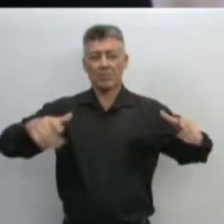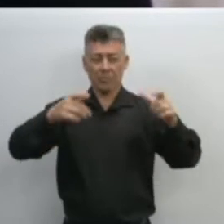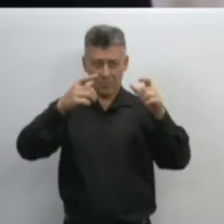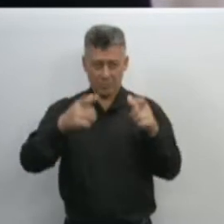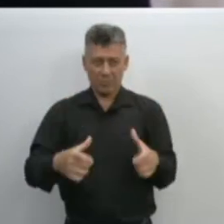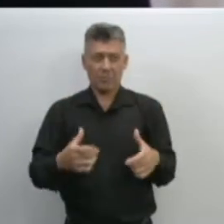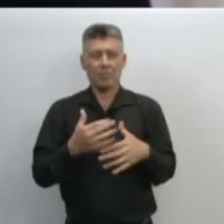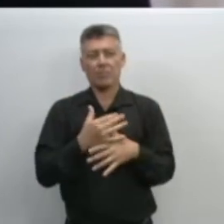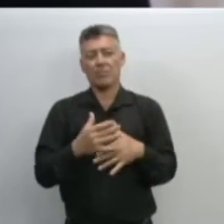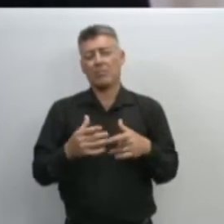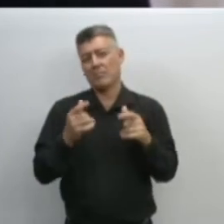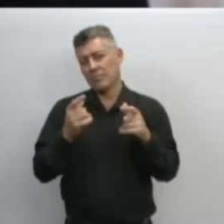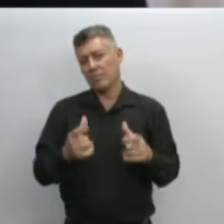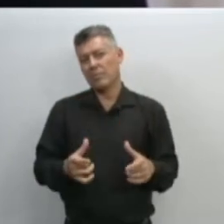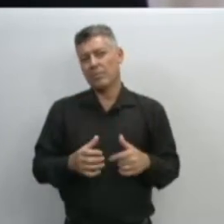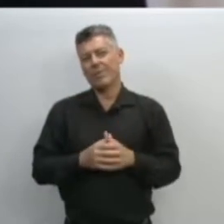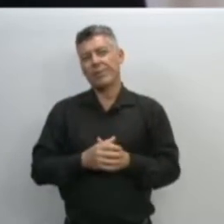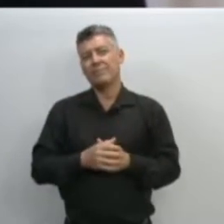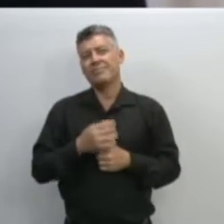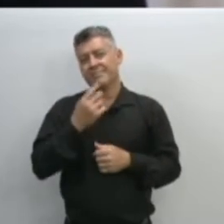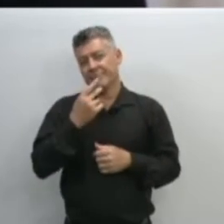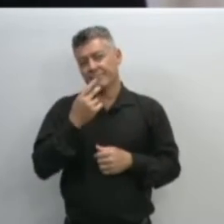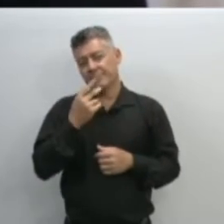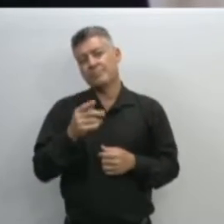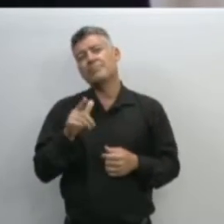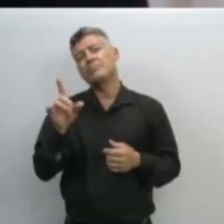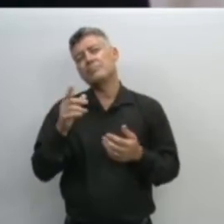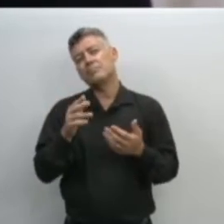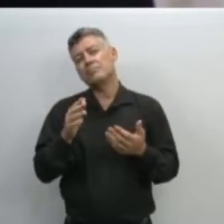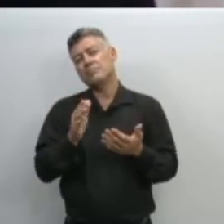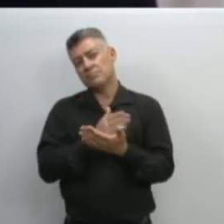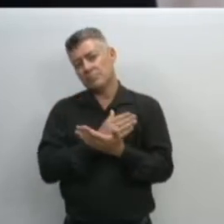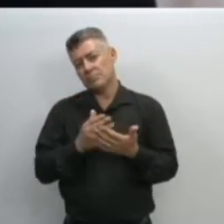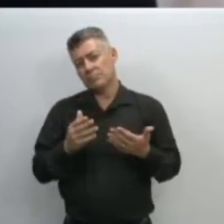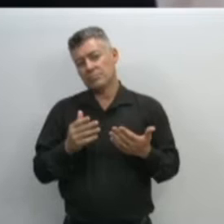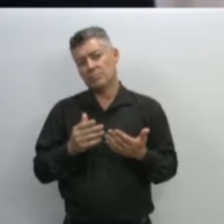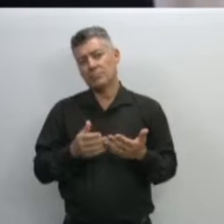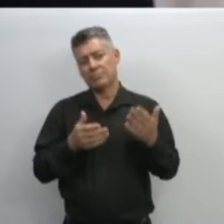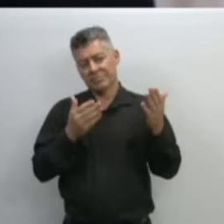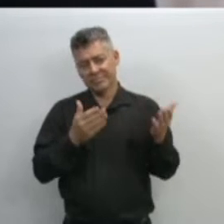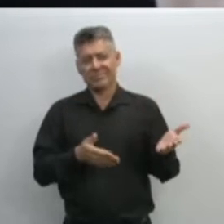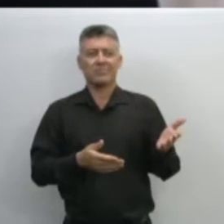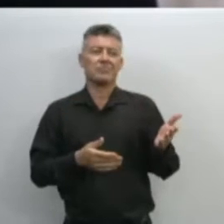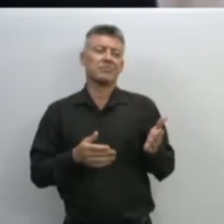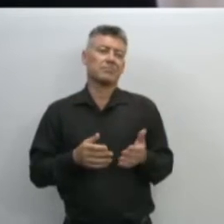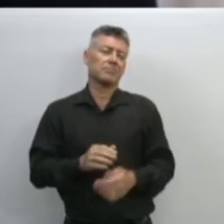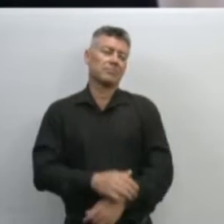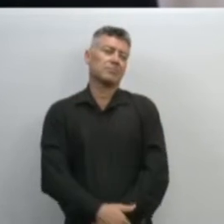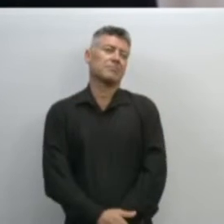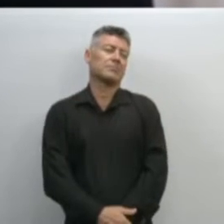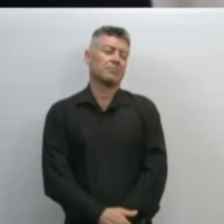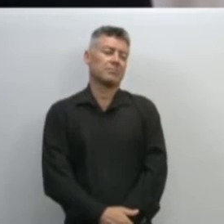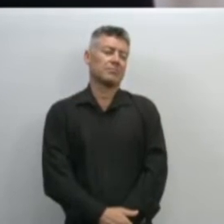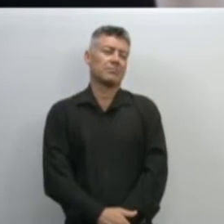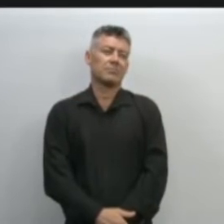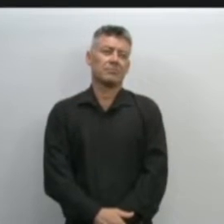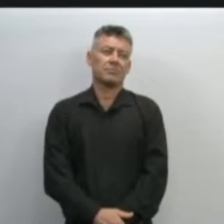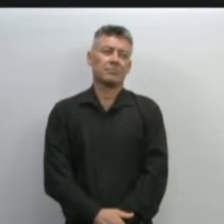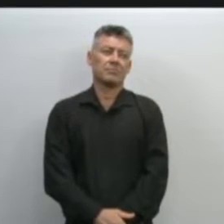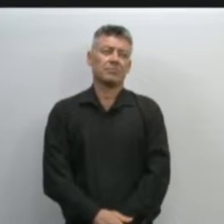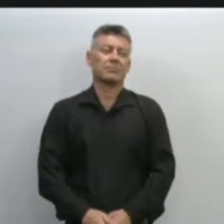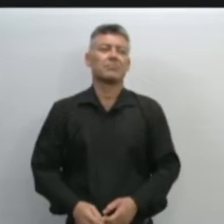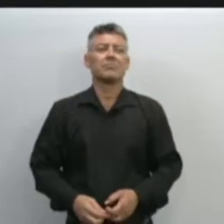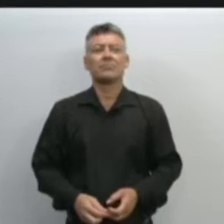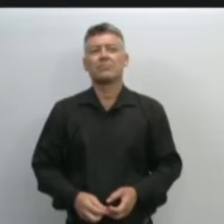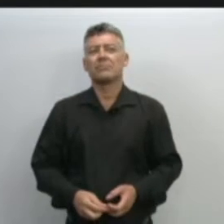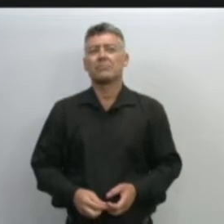cidade. Tá bem? Eu queria falar outras questões, presidente, mas eu deixo para o próximo pela hora. Muito obrigado. Agradeço a